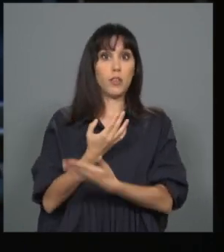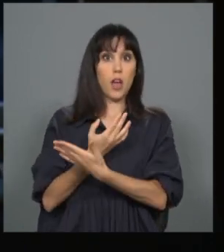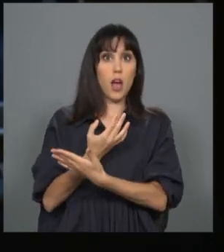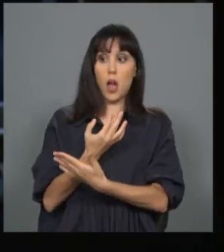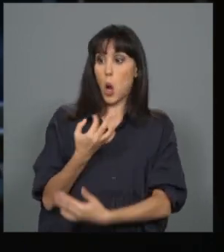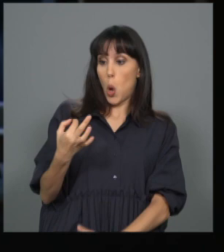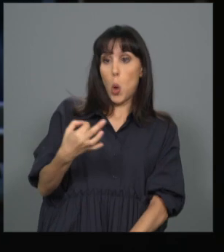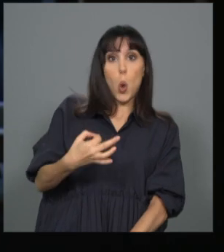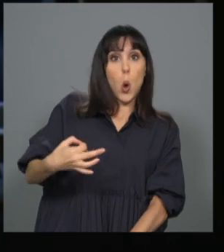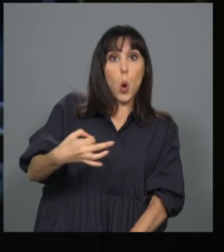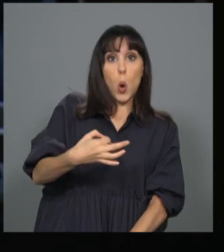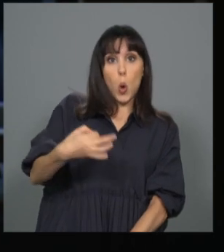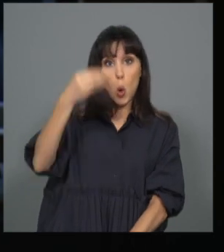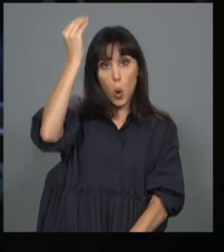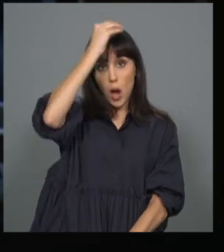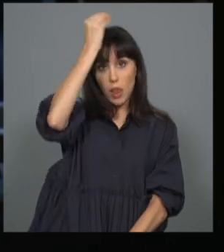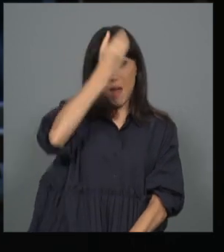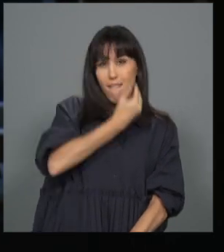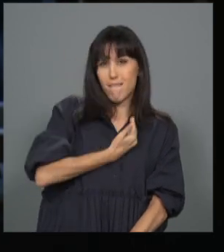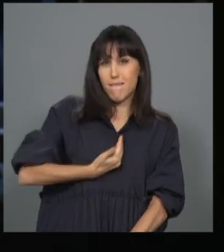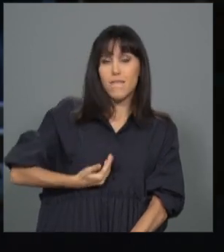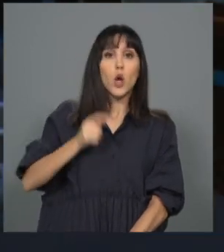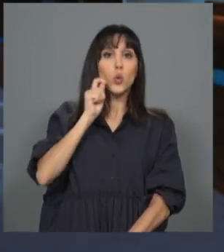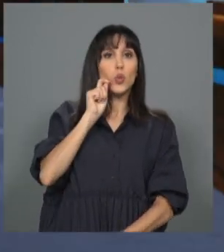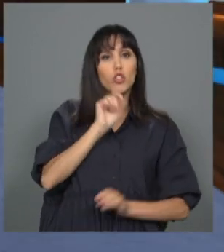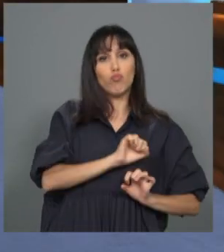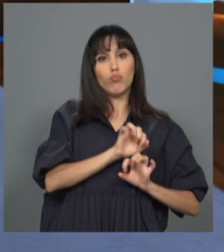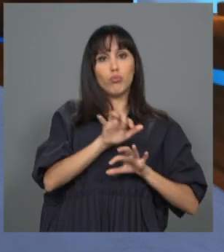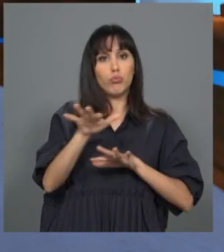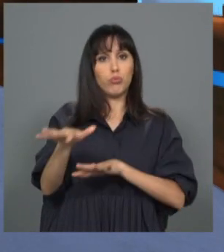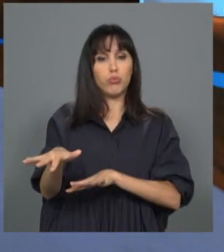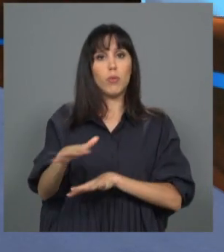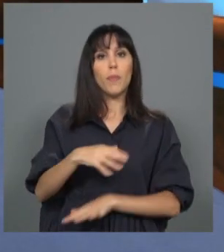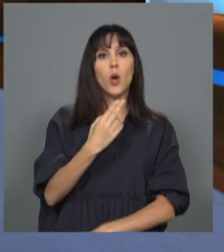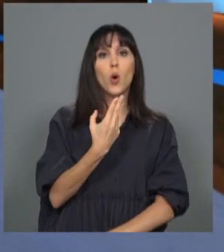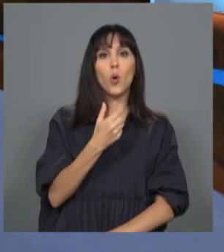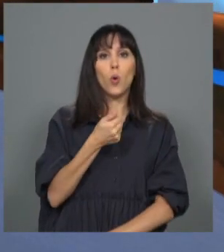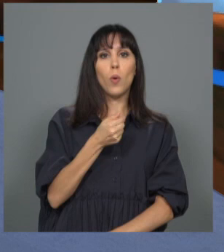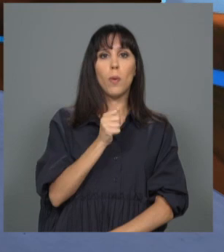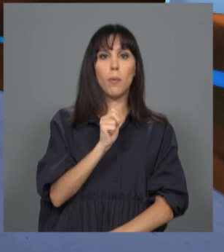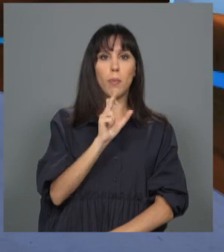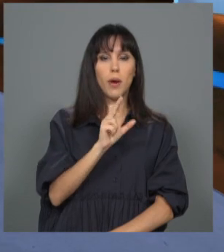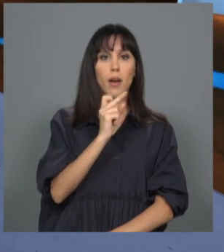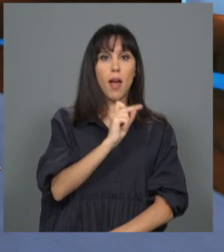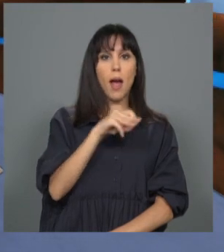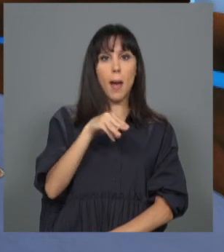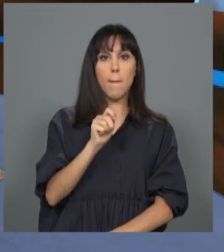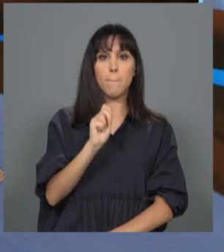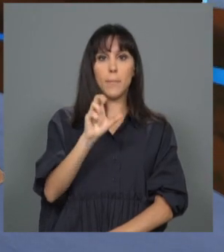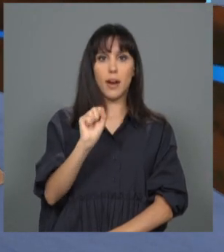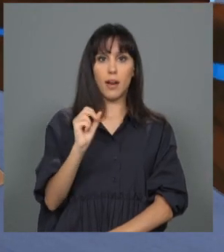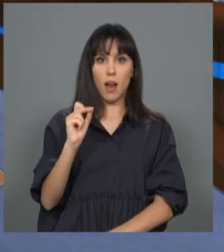minúscula aldeia pitoresca e turística, aldeia de Oberammergau? É a sua